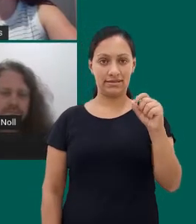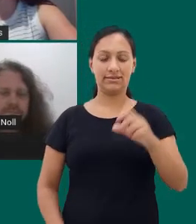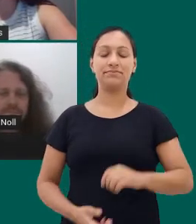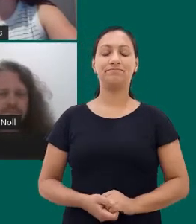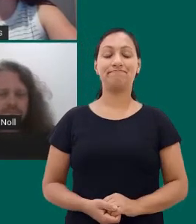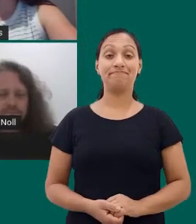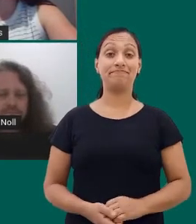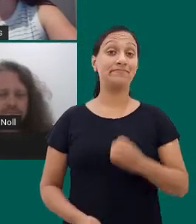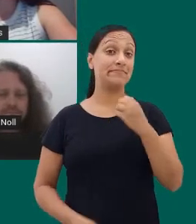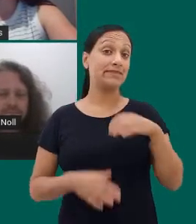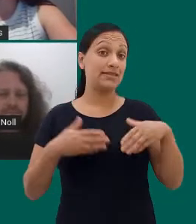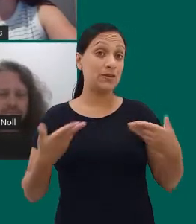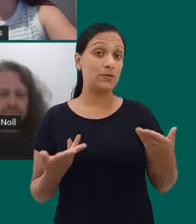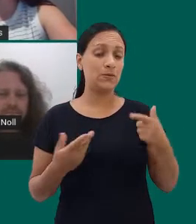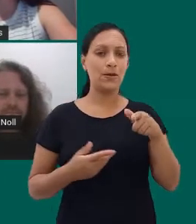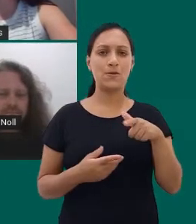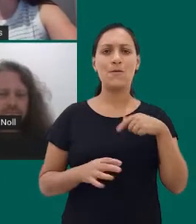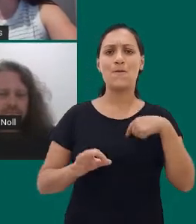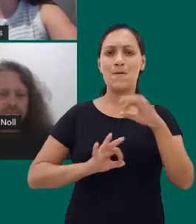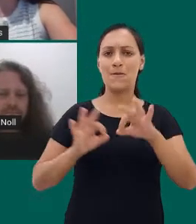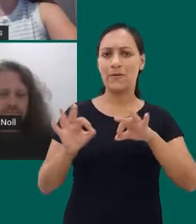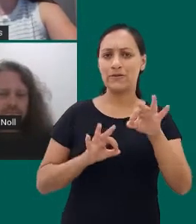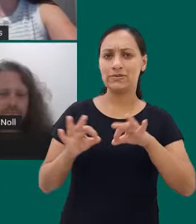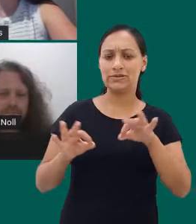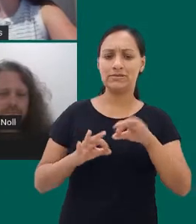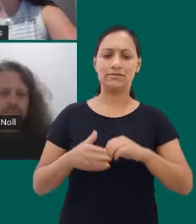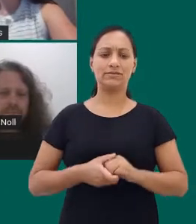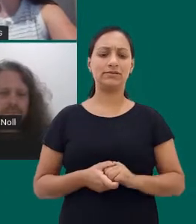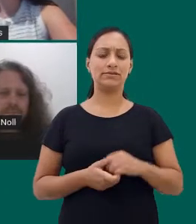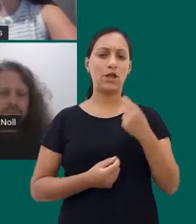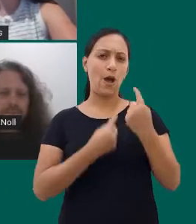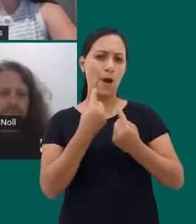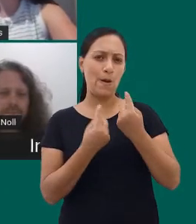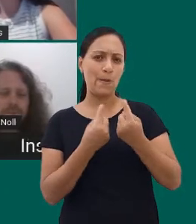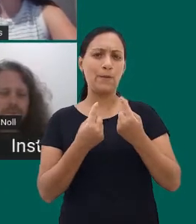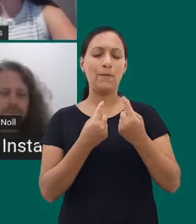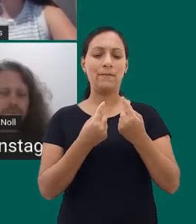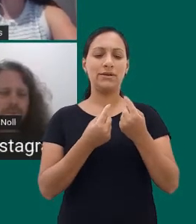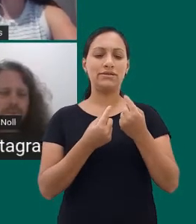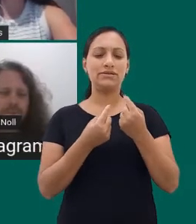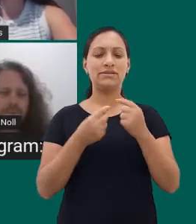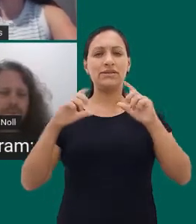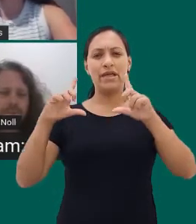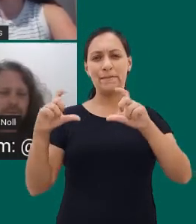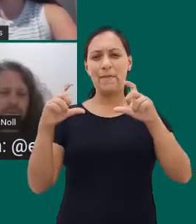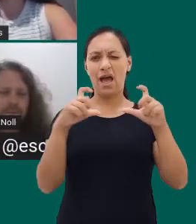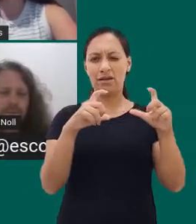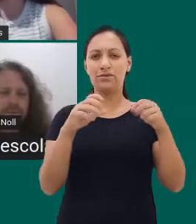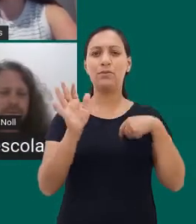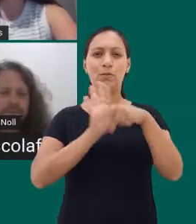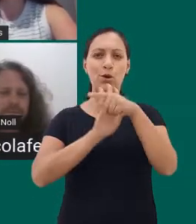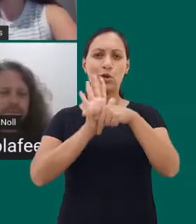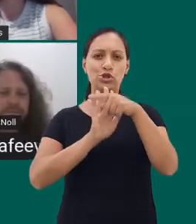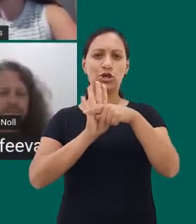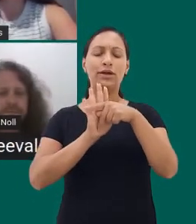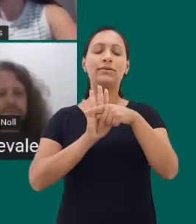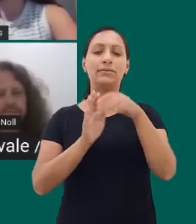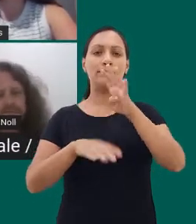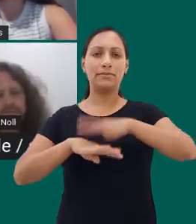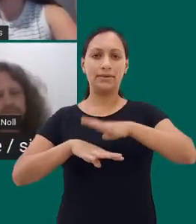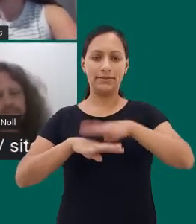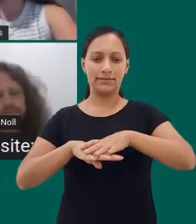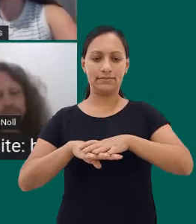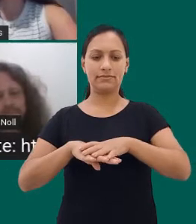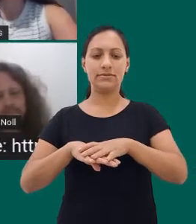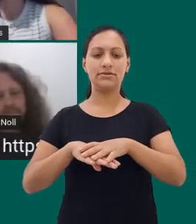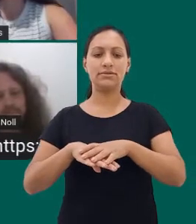Então, eu separei algumas imagens, algumas do projeto Matematicamente, que é lá com as